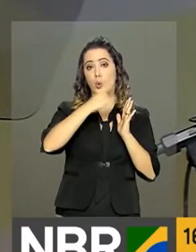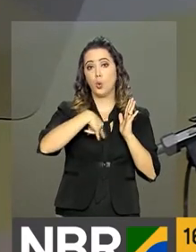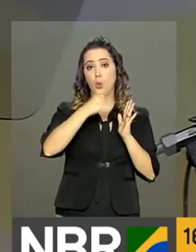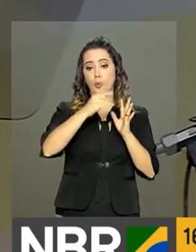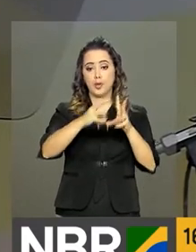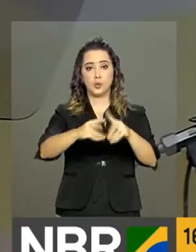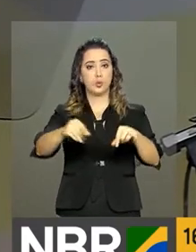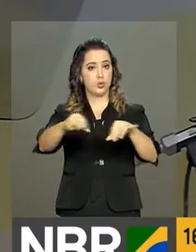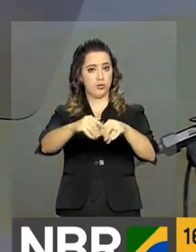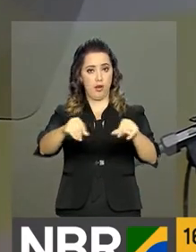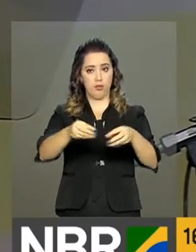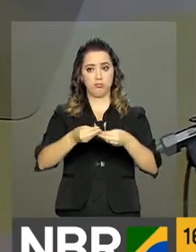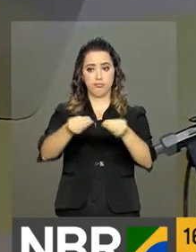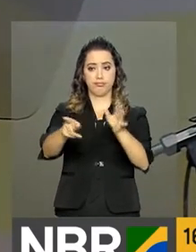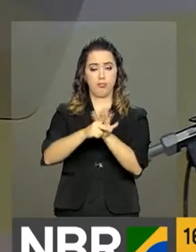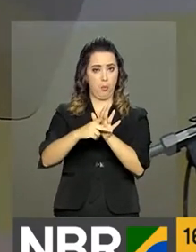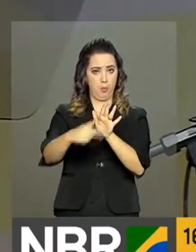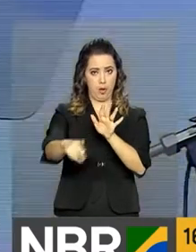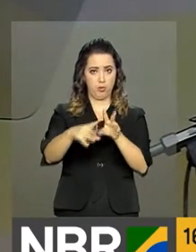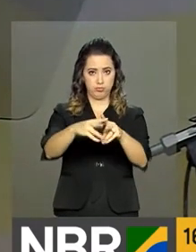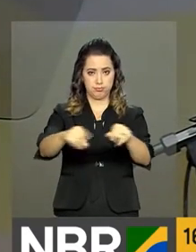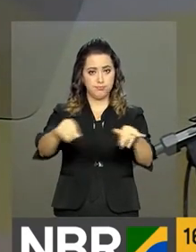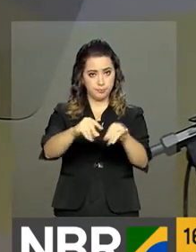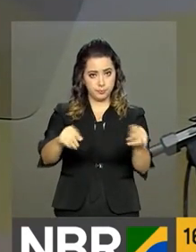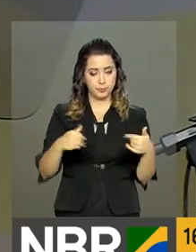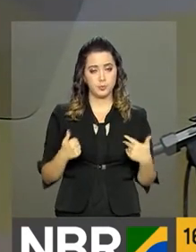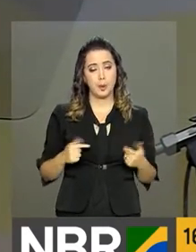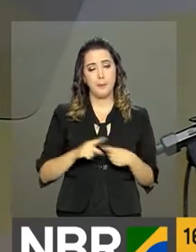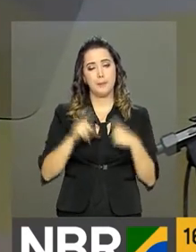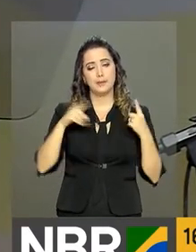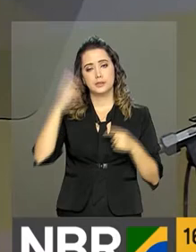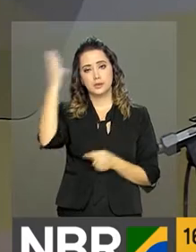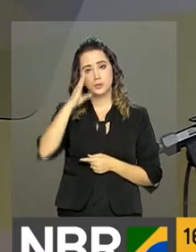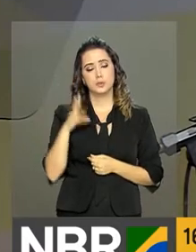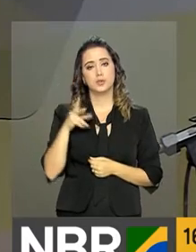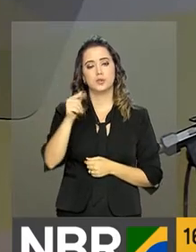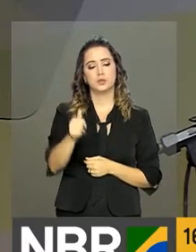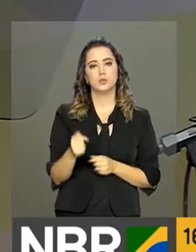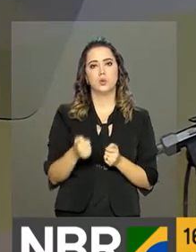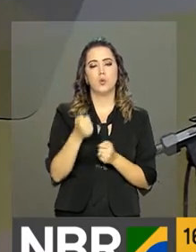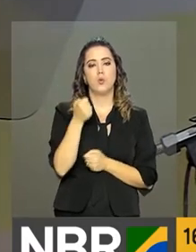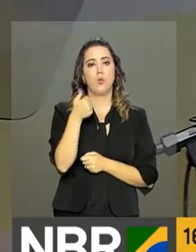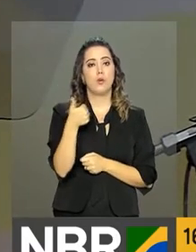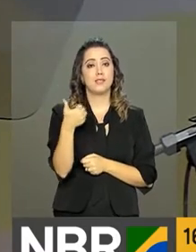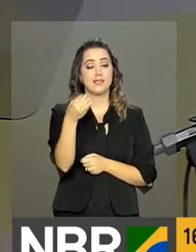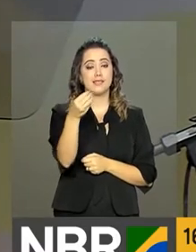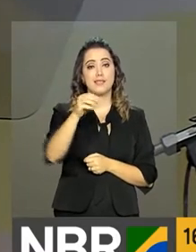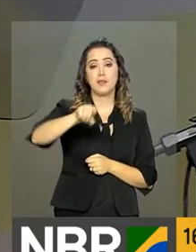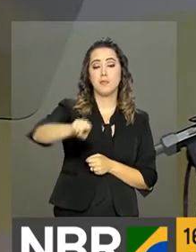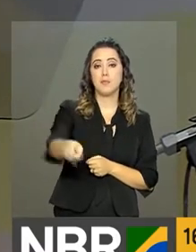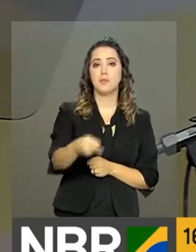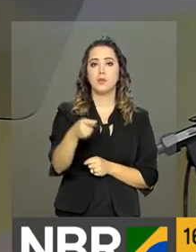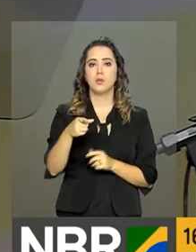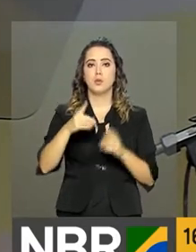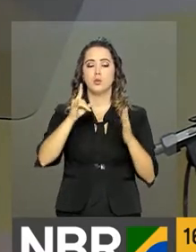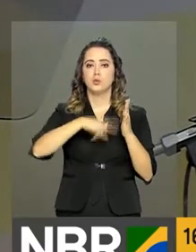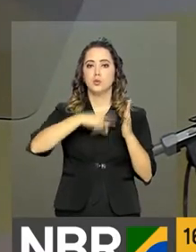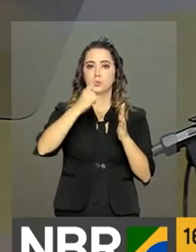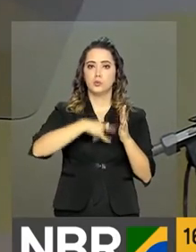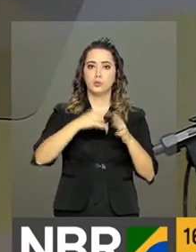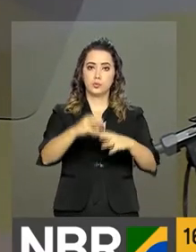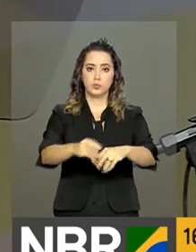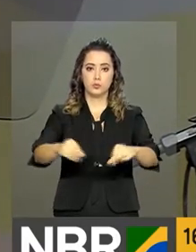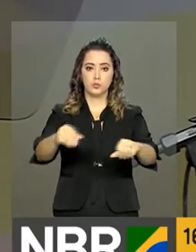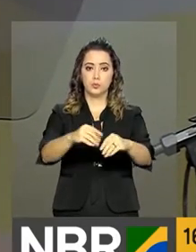regularização fundiária. Mas no Brasil todo, e neste momento, nós estamos entregando quase 100 mil títulos de regularização